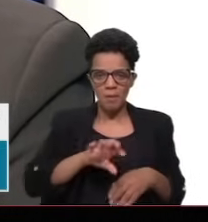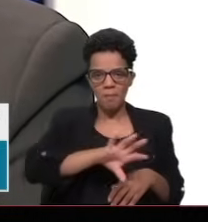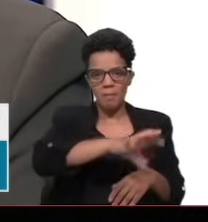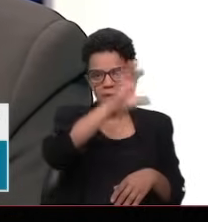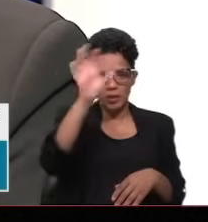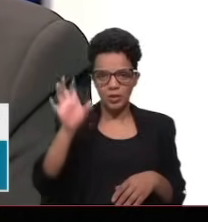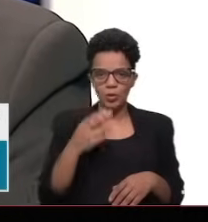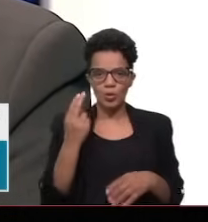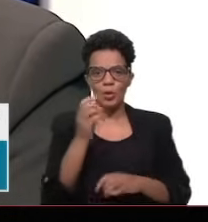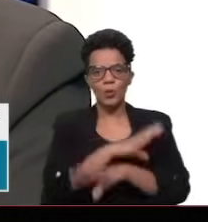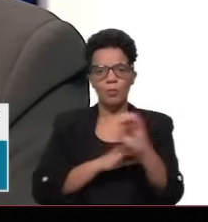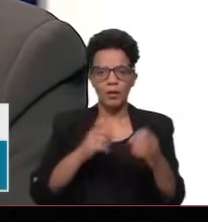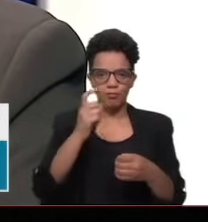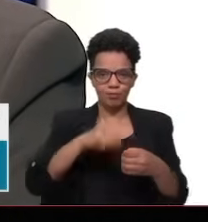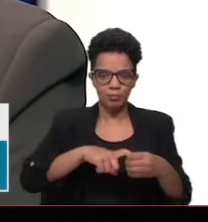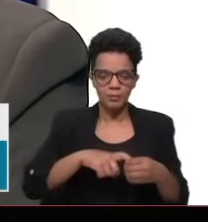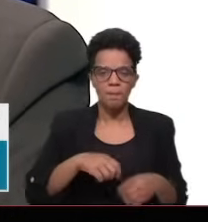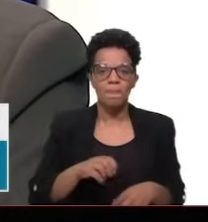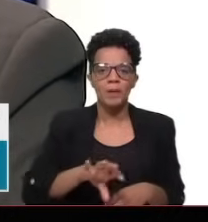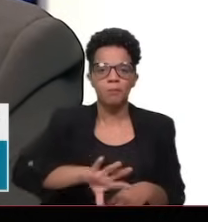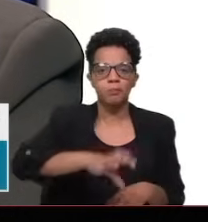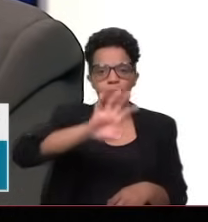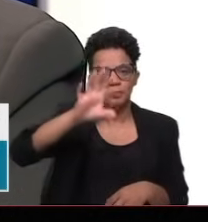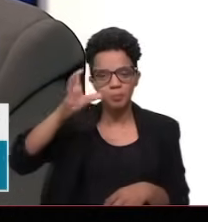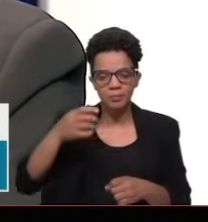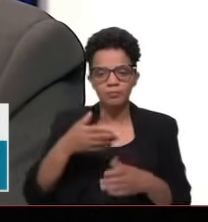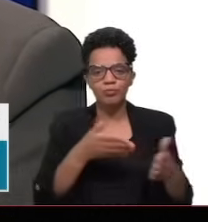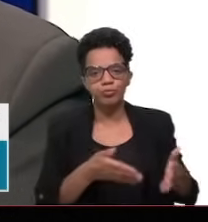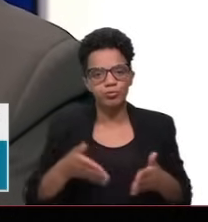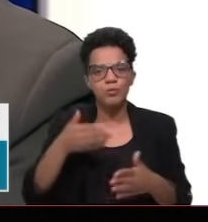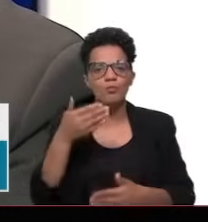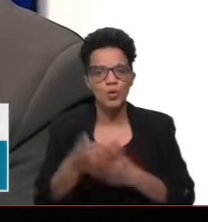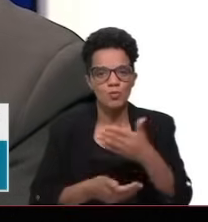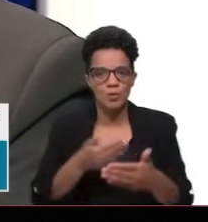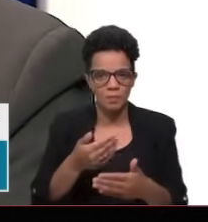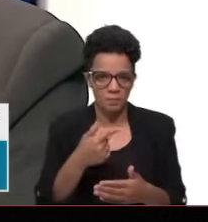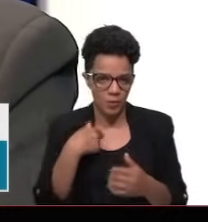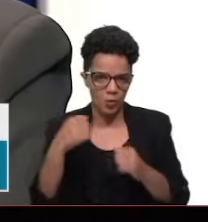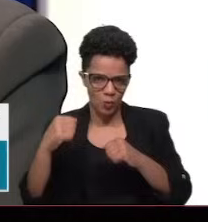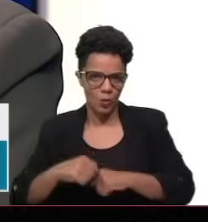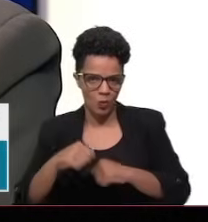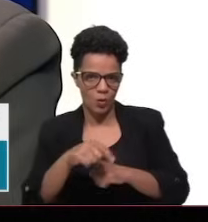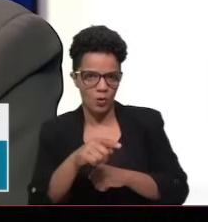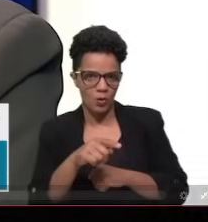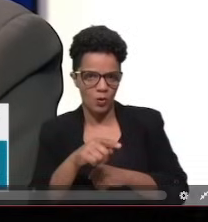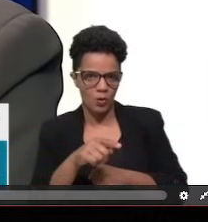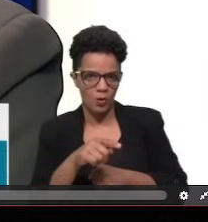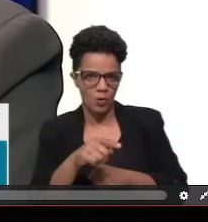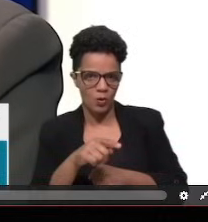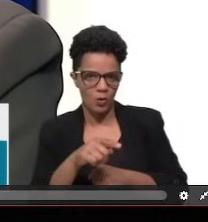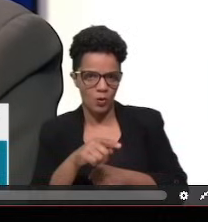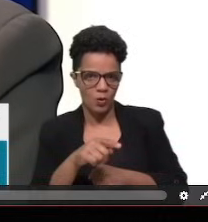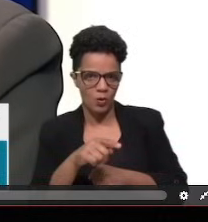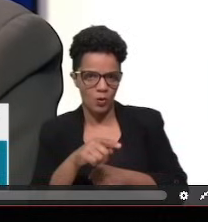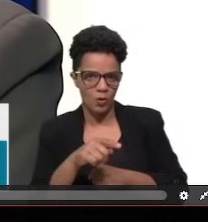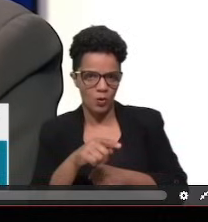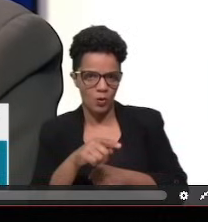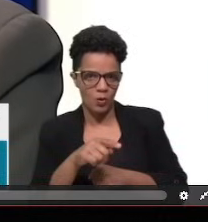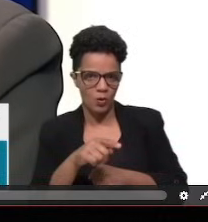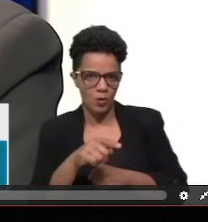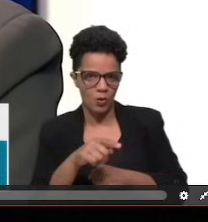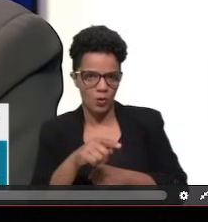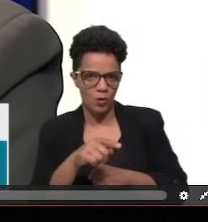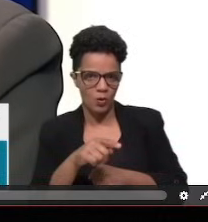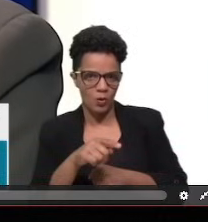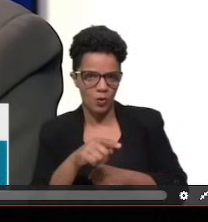pertencem à unão europeia países que têm feito o seu percurso e isso eu concordo com o Portanto o fim da União Europeia quando